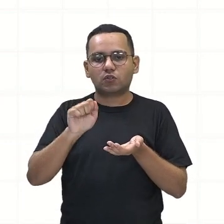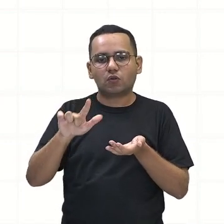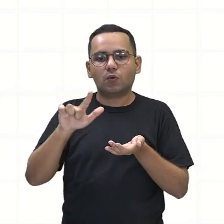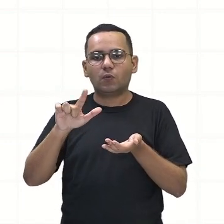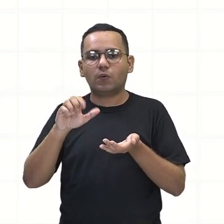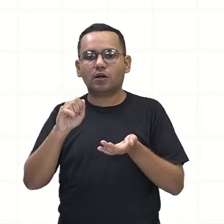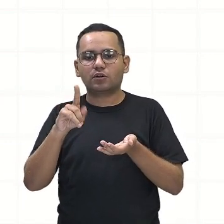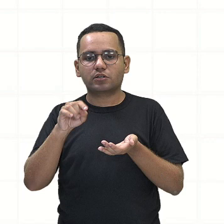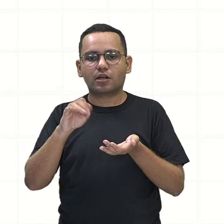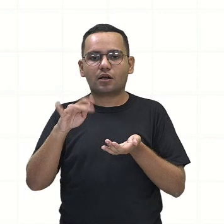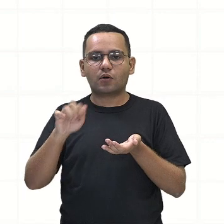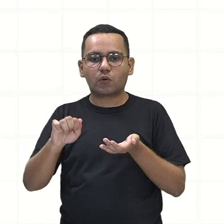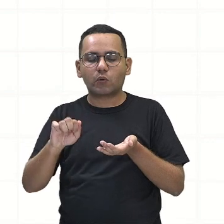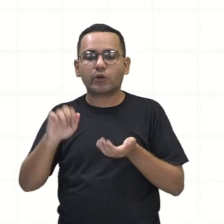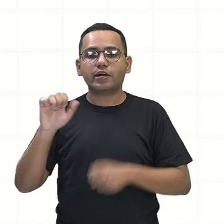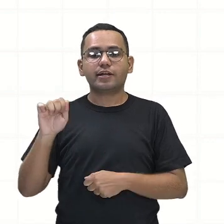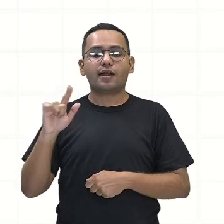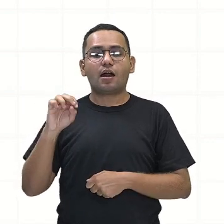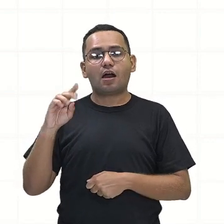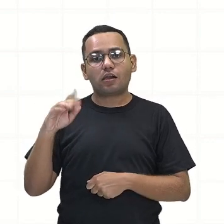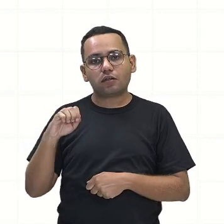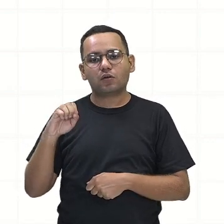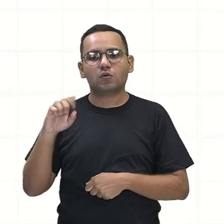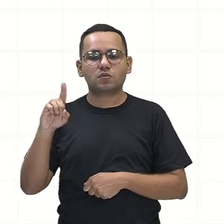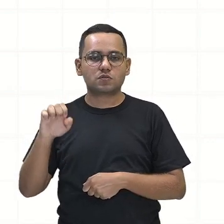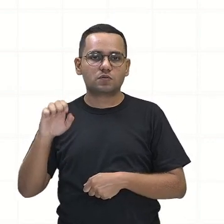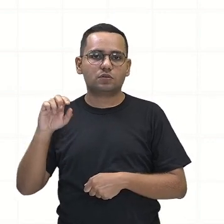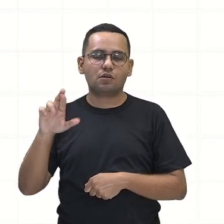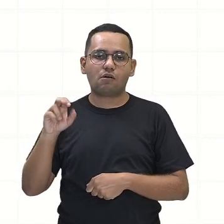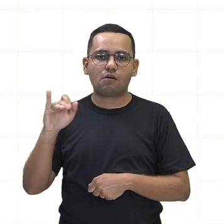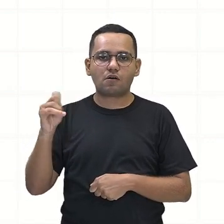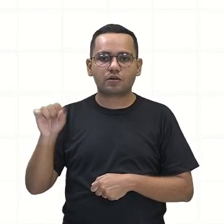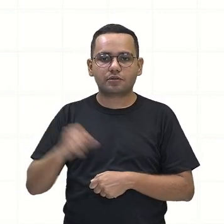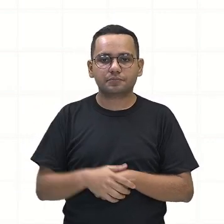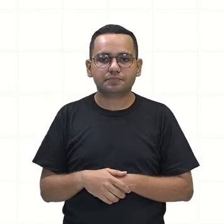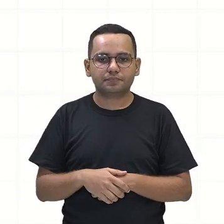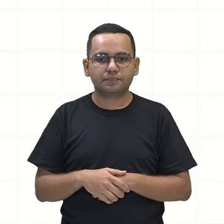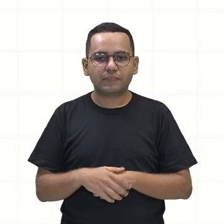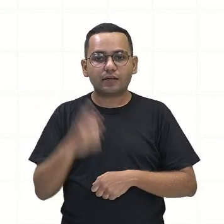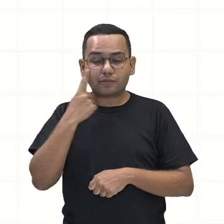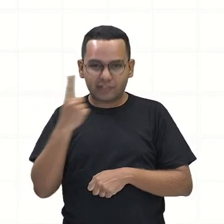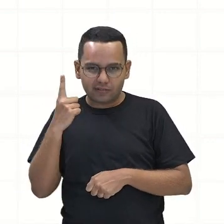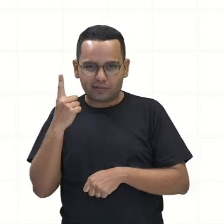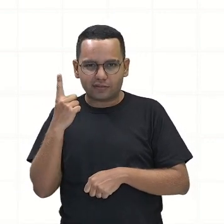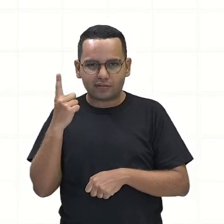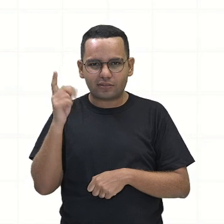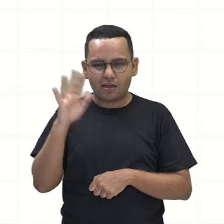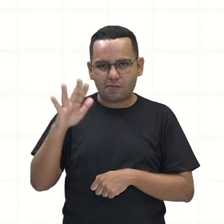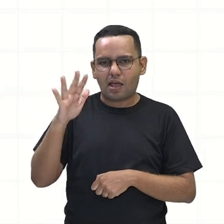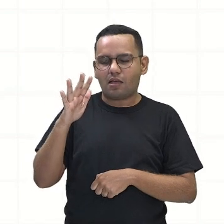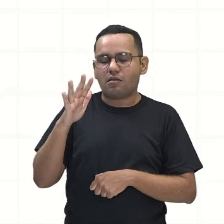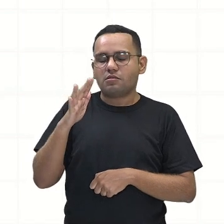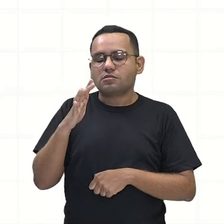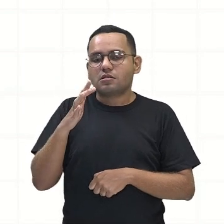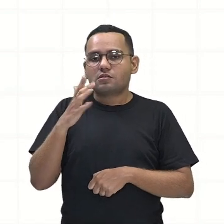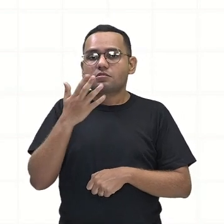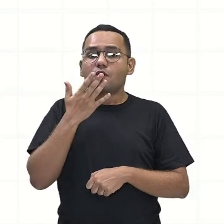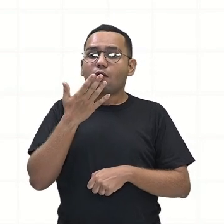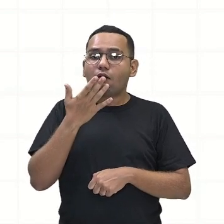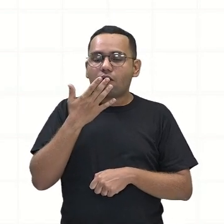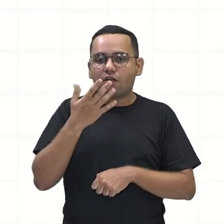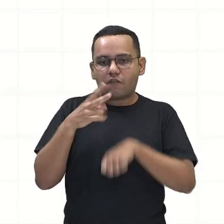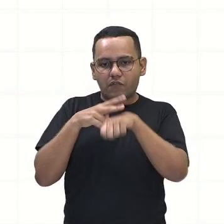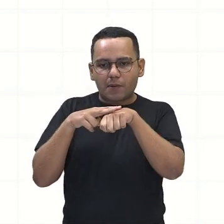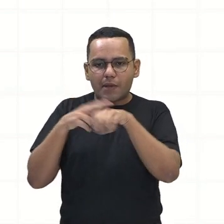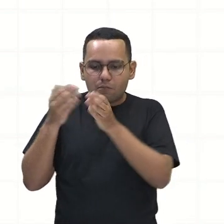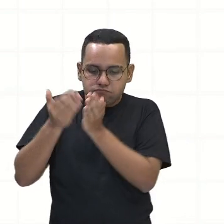E essa expedição ela vai correr todo o rio Amazonas e vai dar contribuição significativa para o